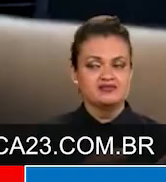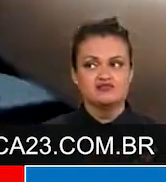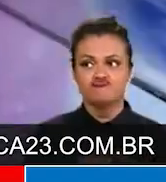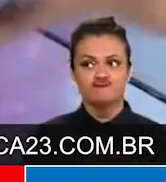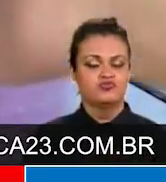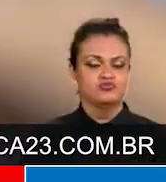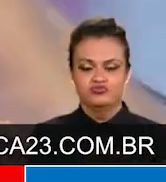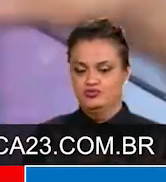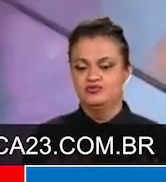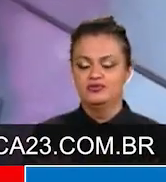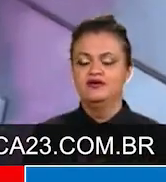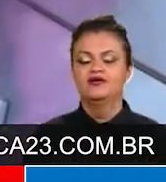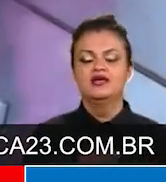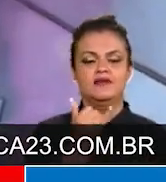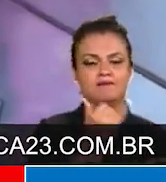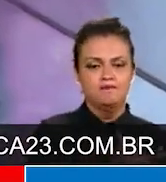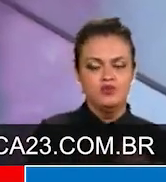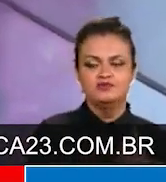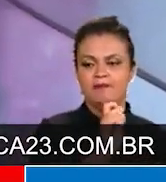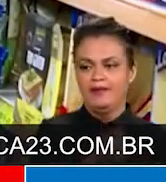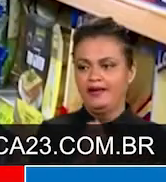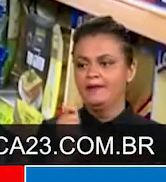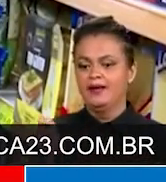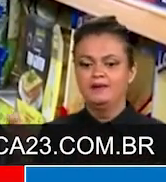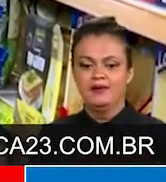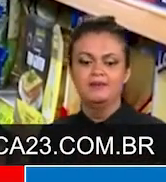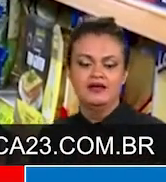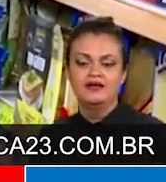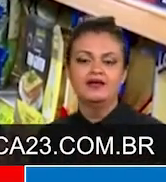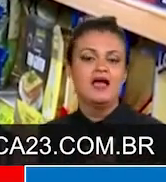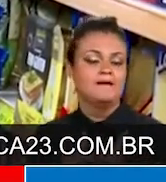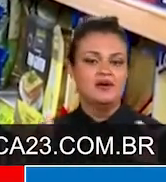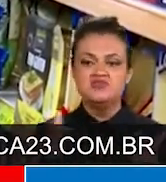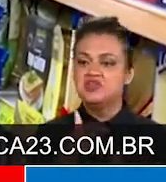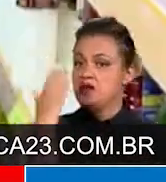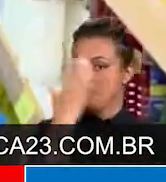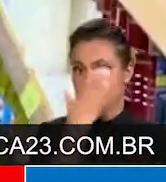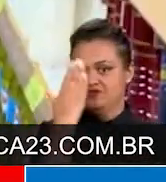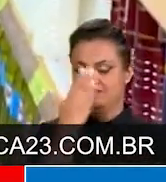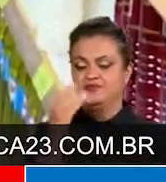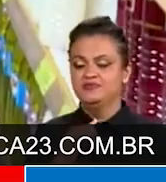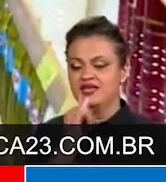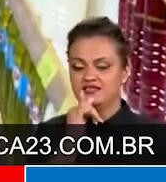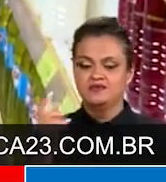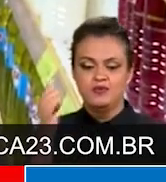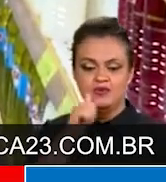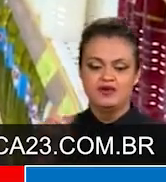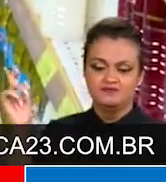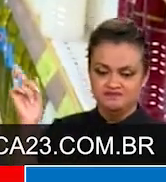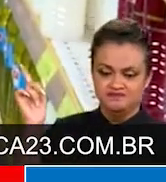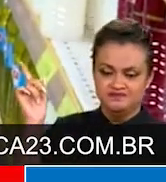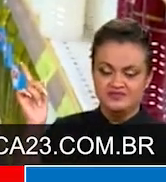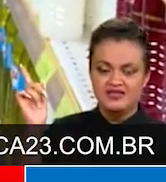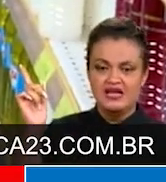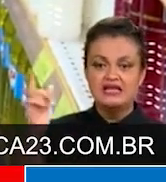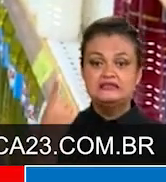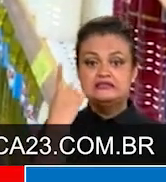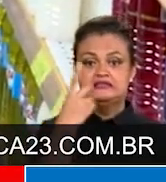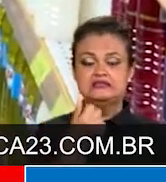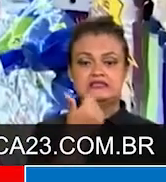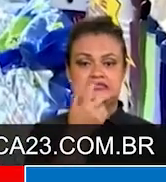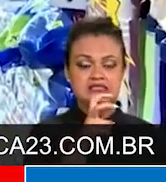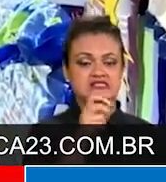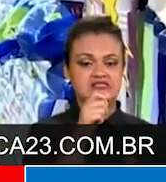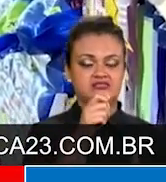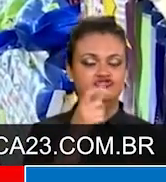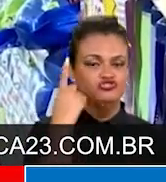universal. Todo mundo paga, até os que não têm renda, e a maioria nem percebe. É o caso da dona Tina, que a cada 15 dias vai